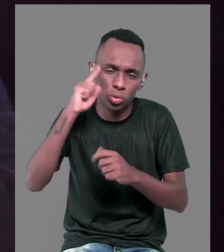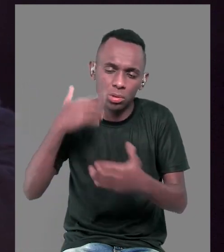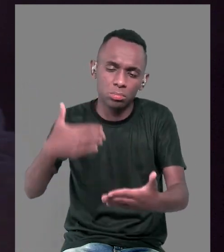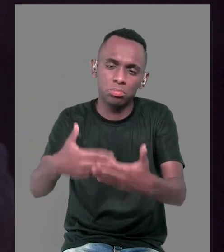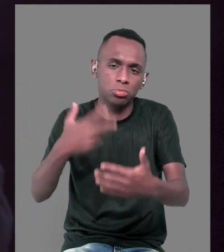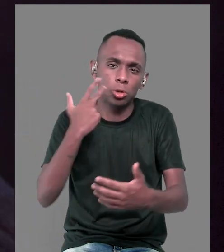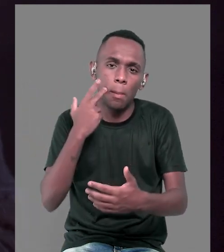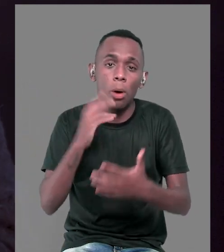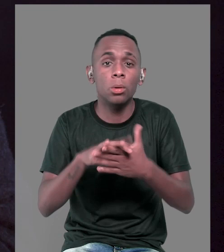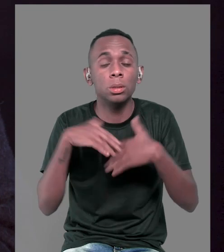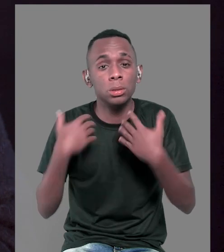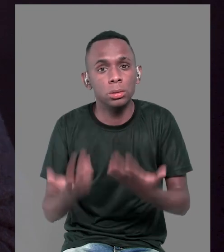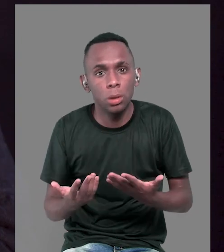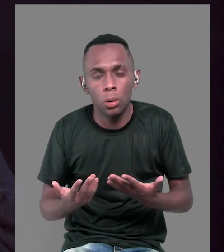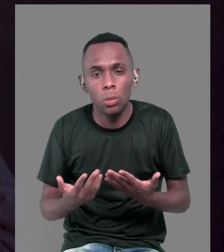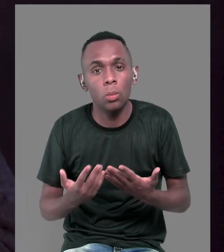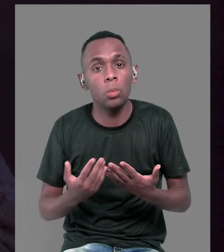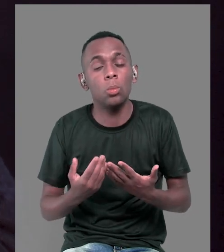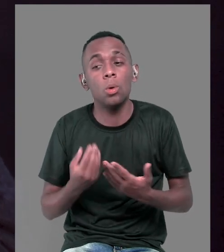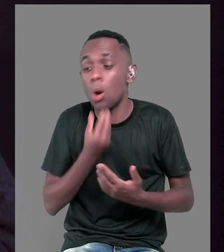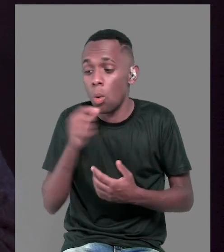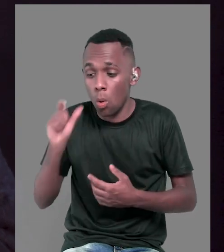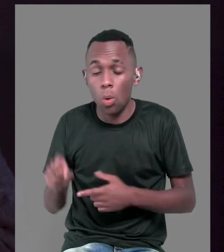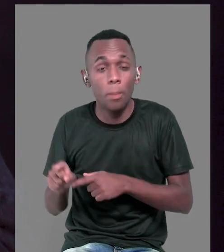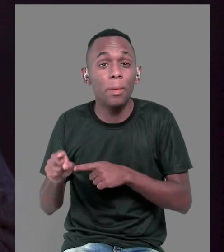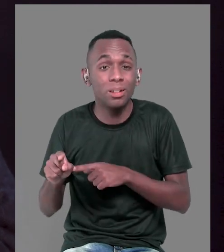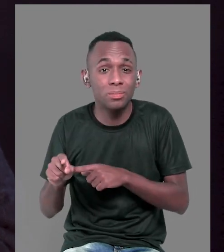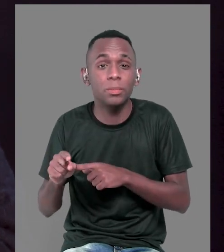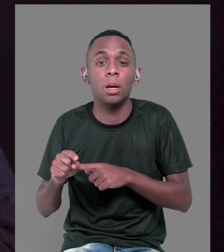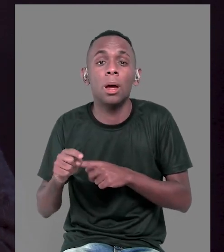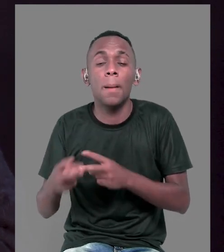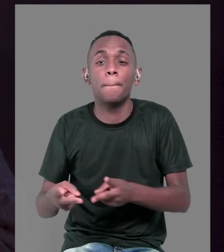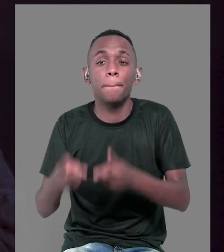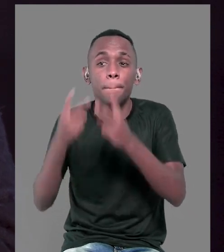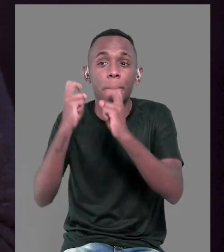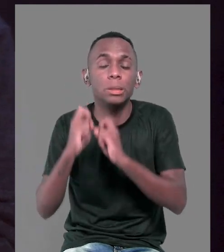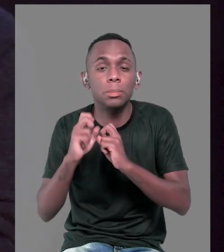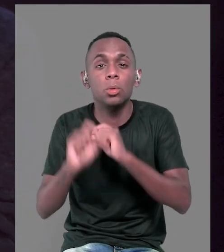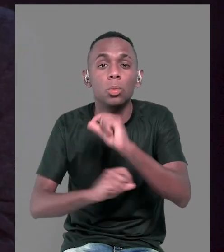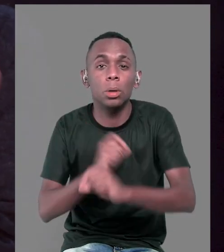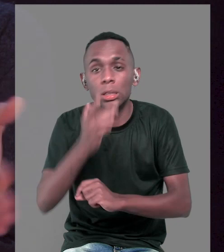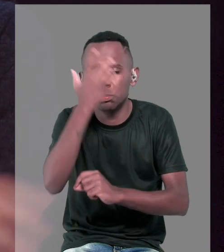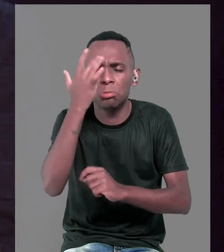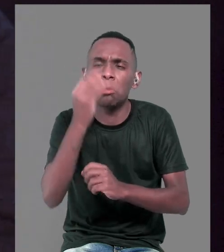Heidegger também via que as pessoas poderiam ser dispensadas do pensamento,